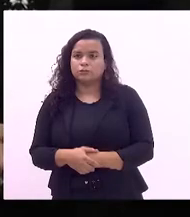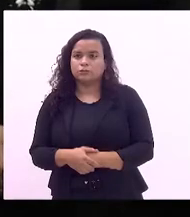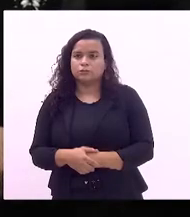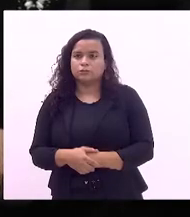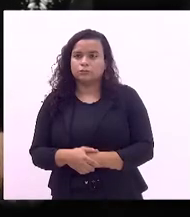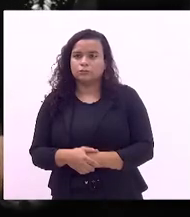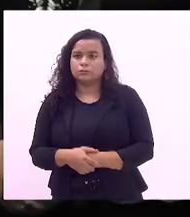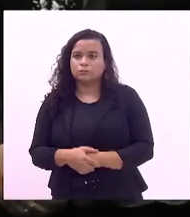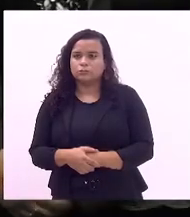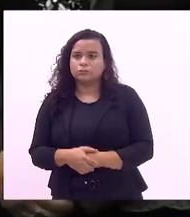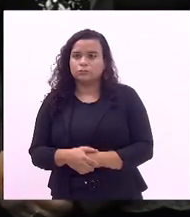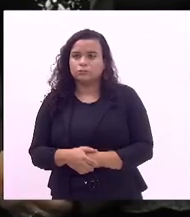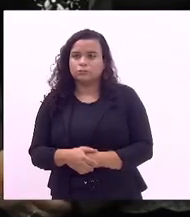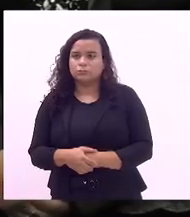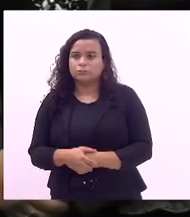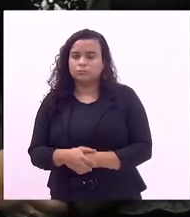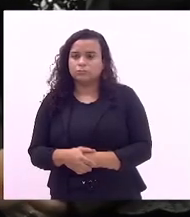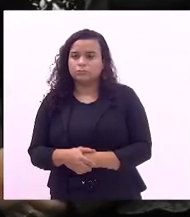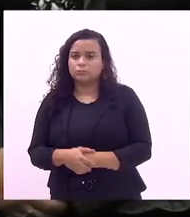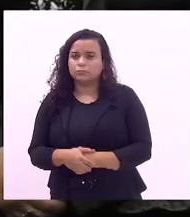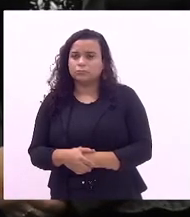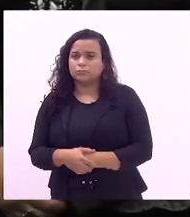E aí